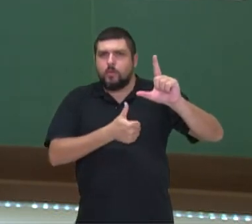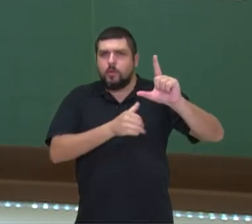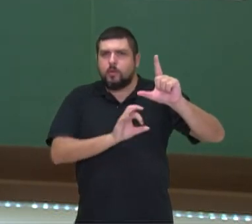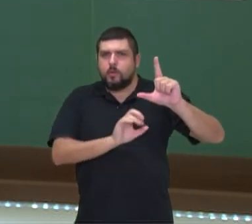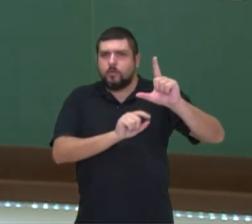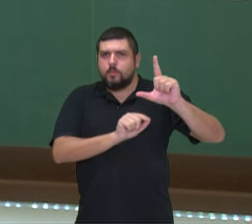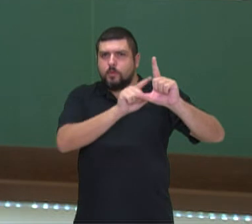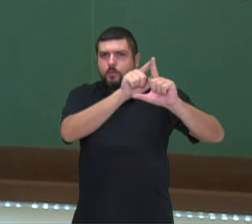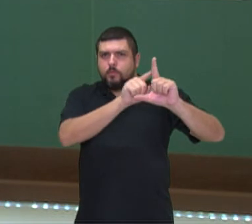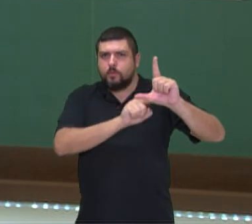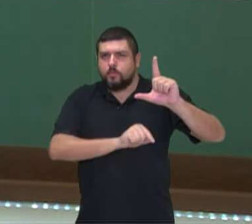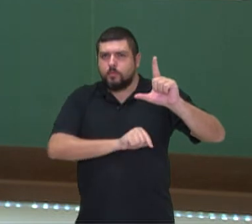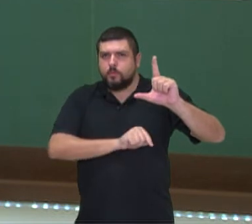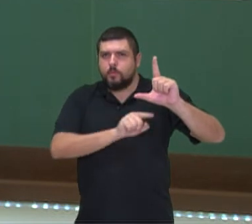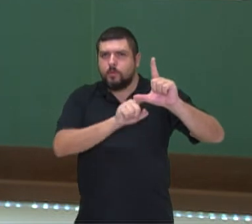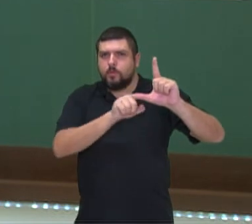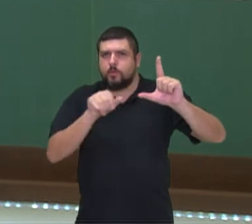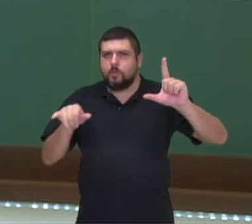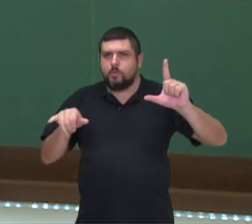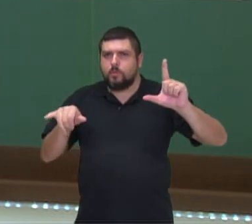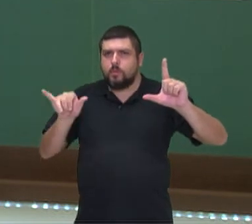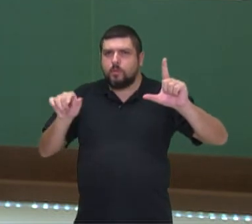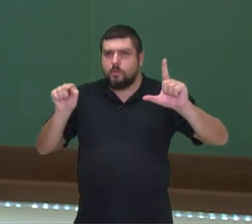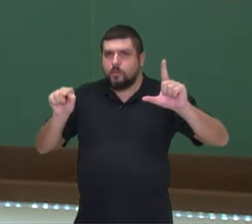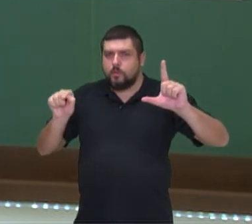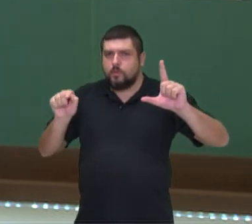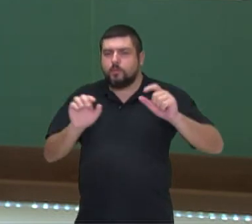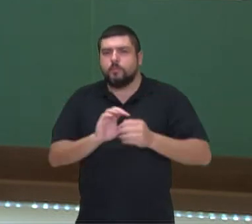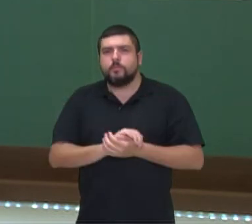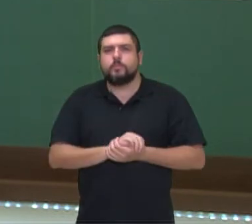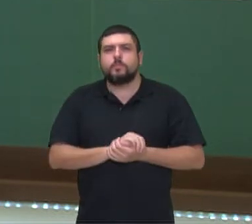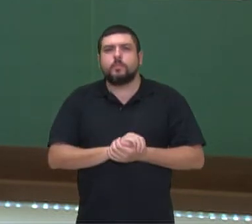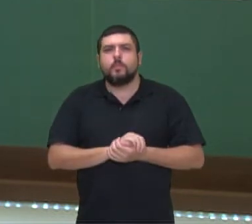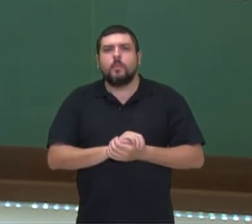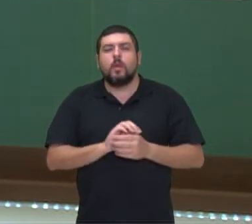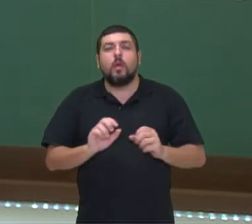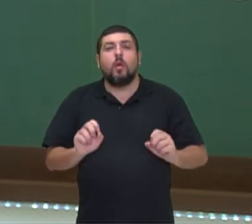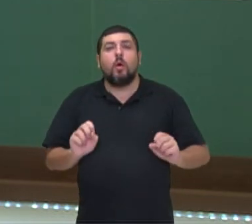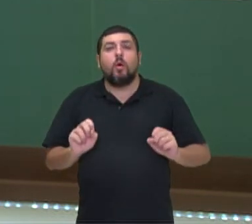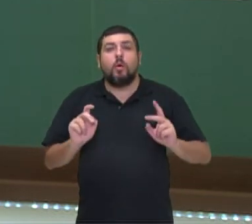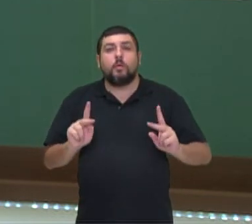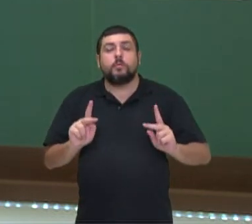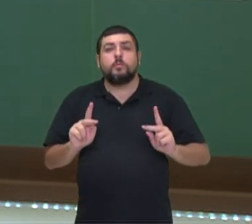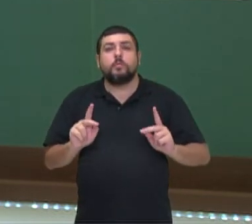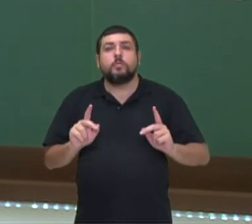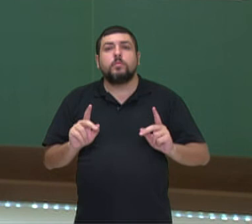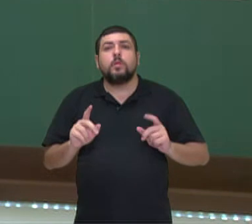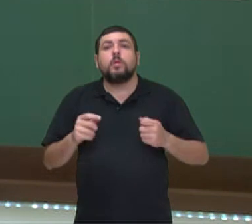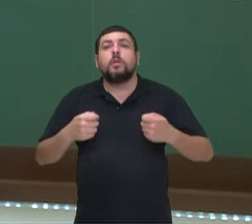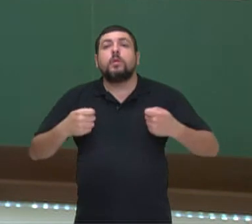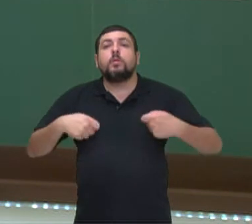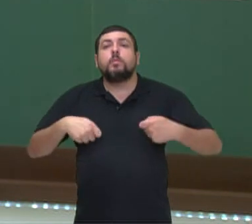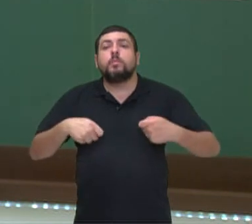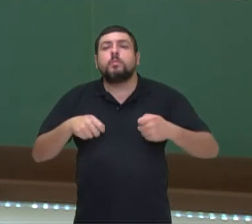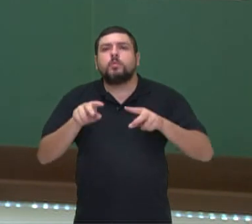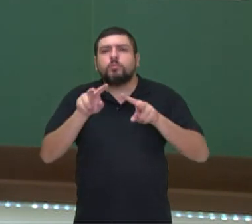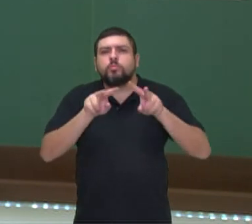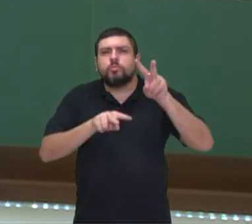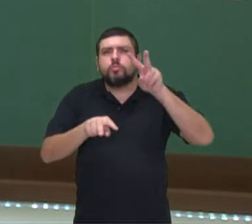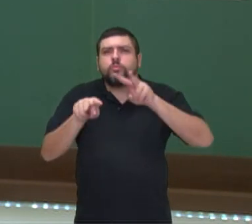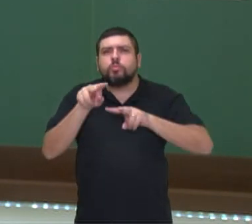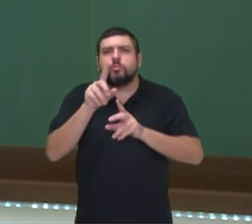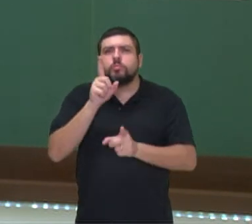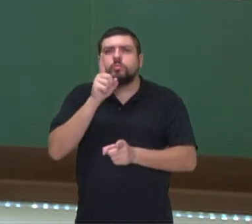vai passar pelo eixo Y, tá bom? Aí, depois, nós temos que encontrar o zero da função. Para encontrar o zero